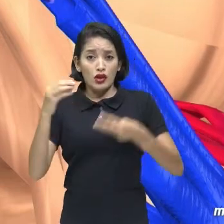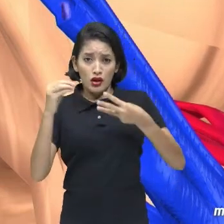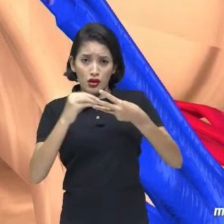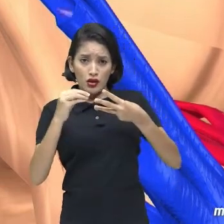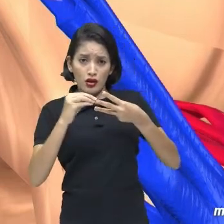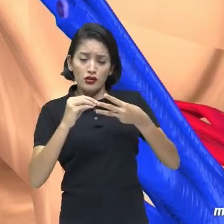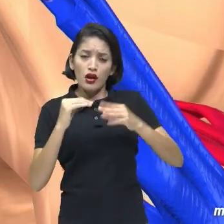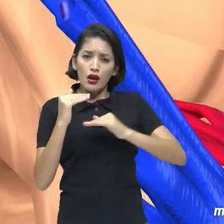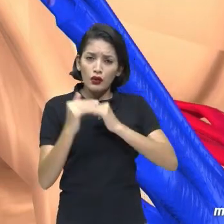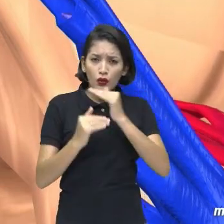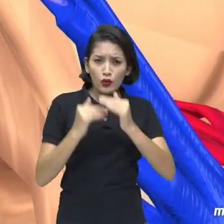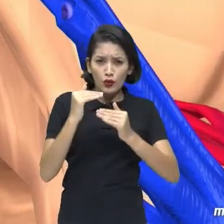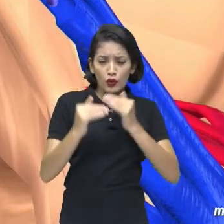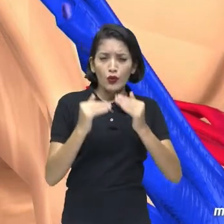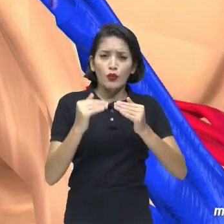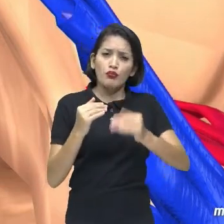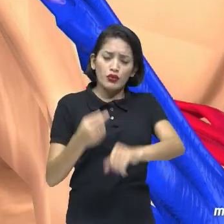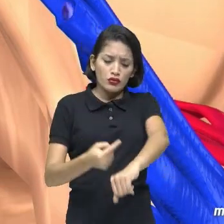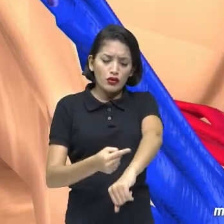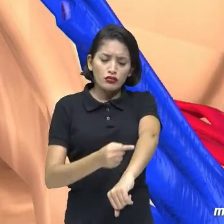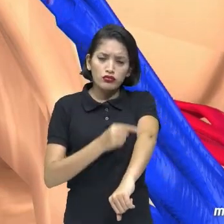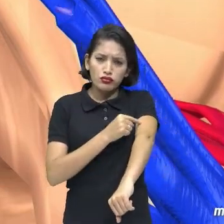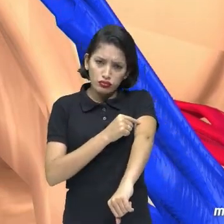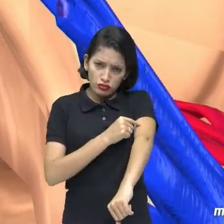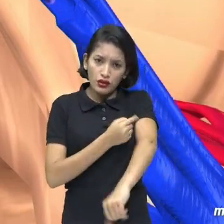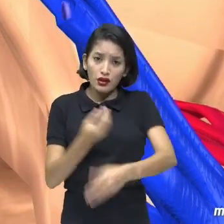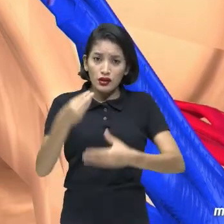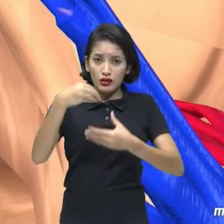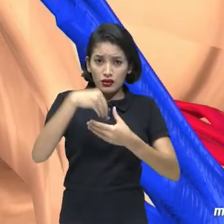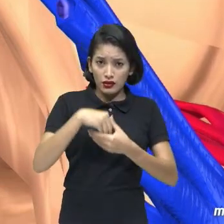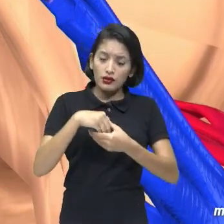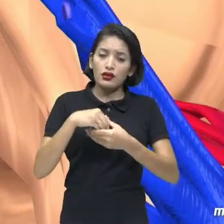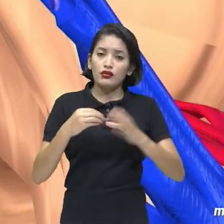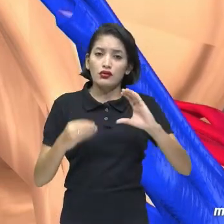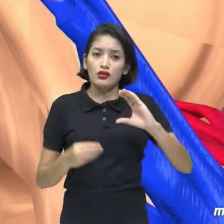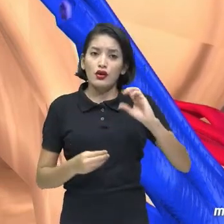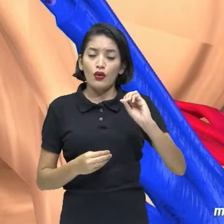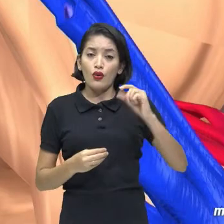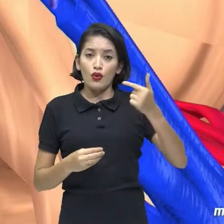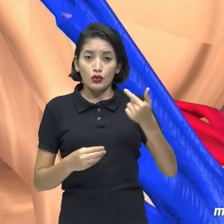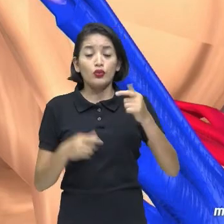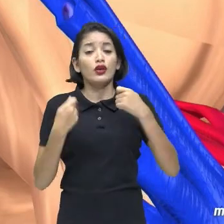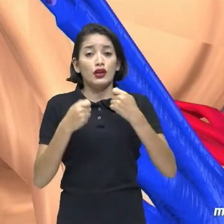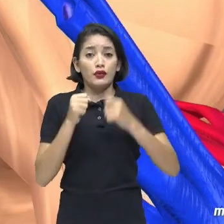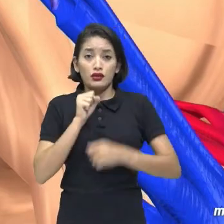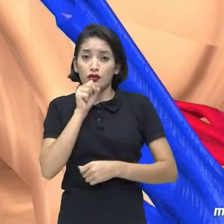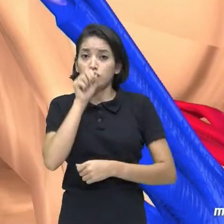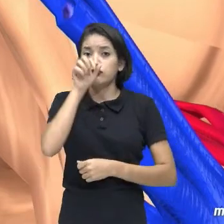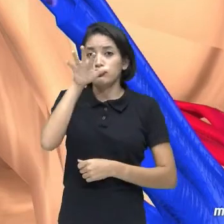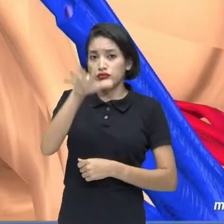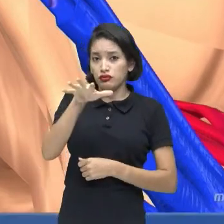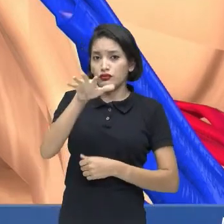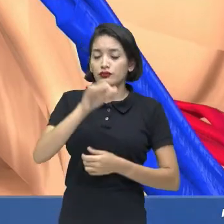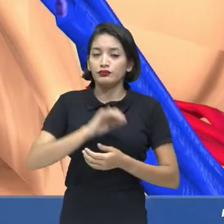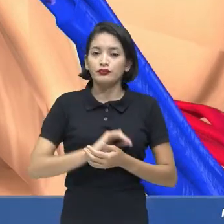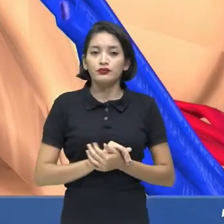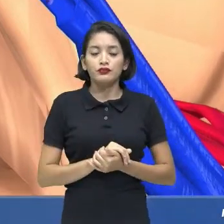corpo durante o processo metabólico, no qual um resíduo é gerado, o dióxido de carbono, que precisa ser expelido.